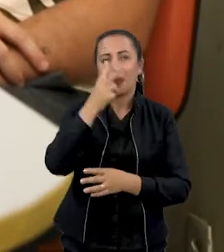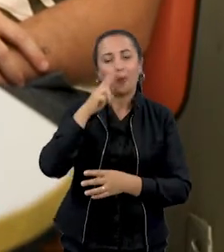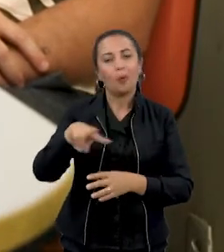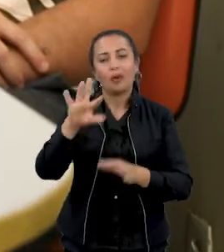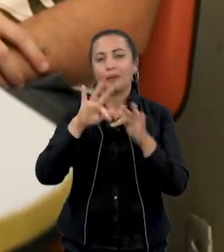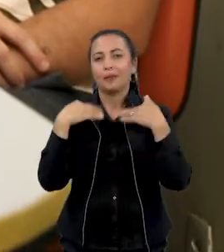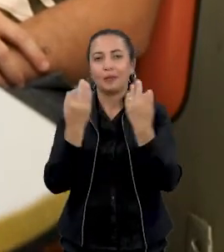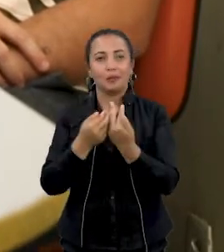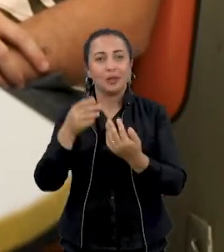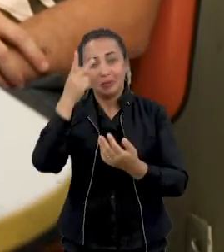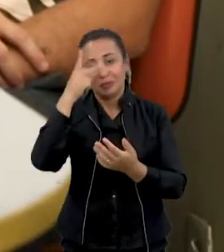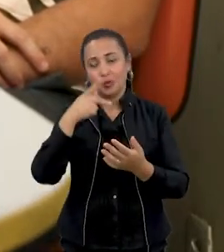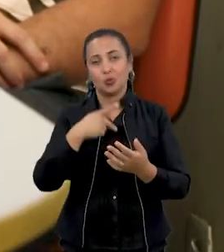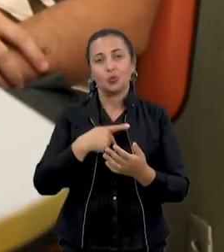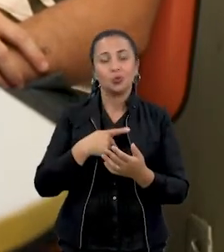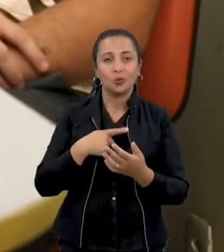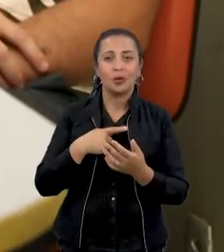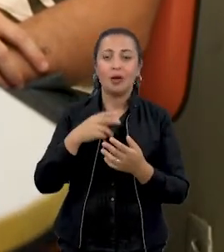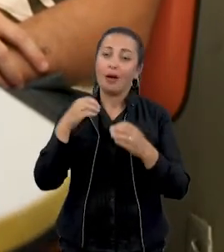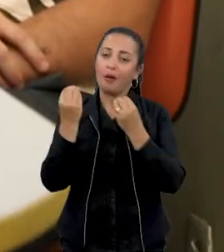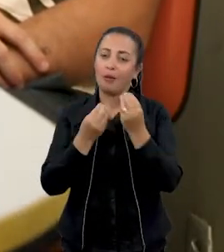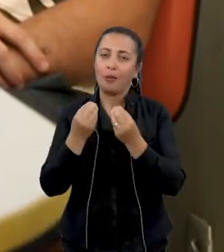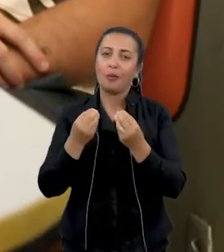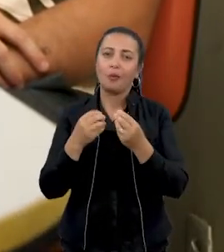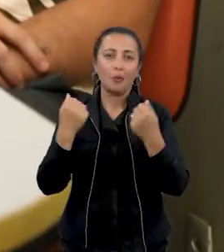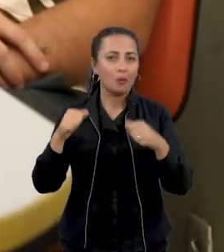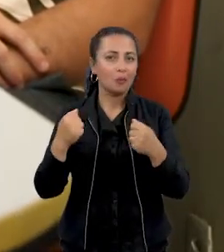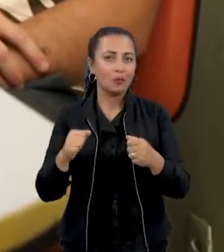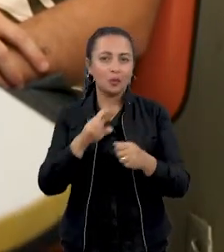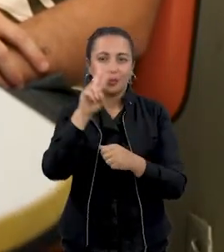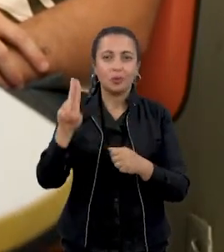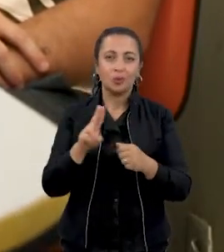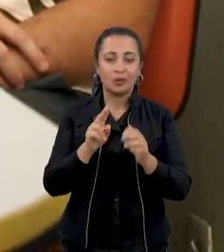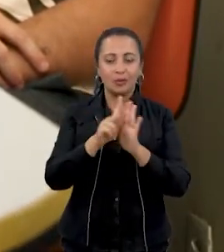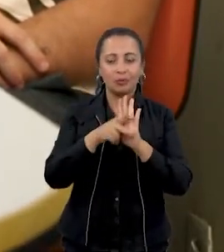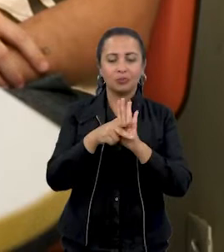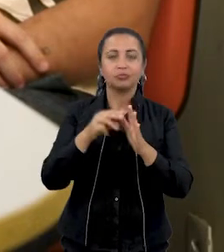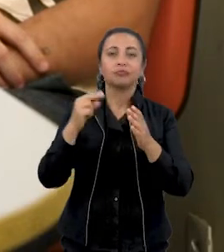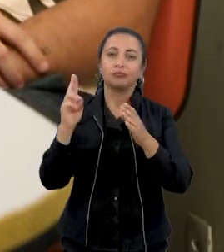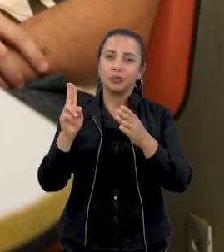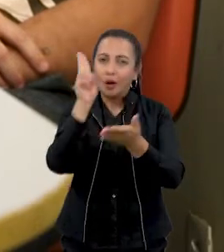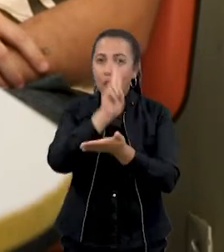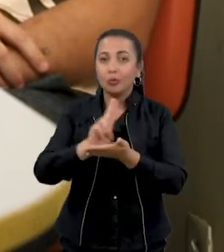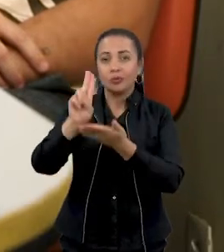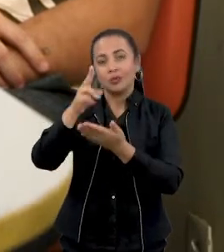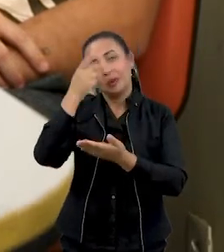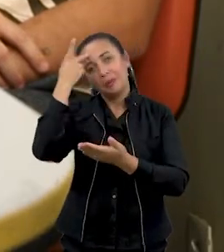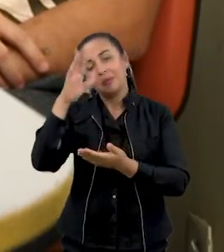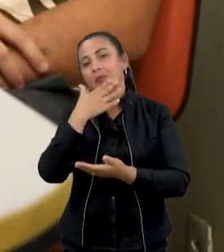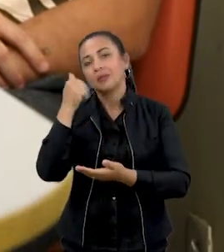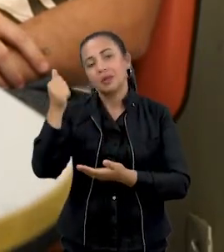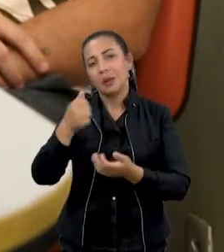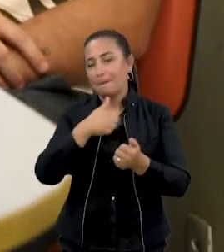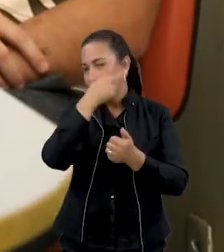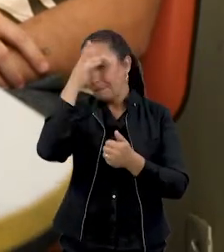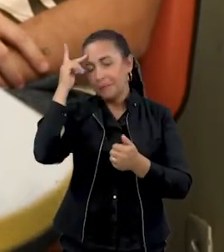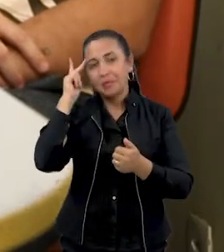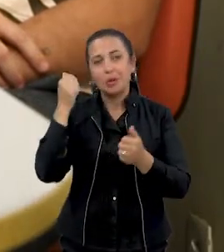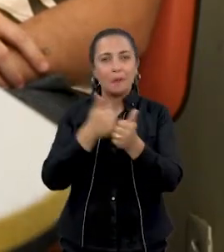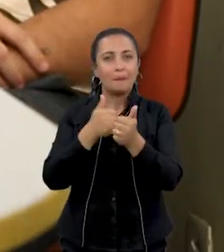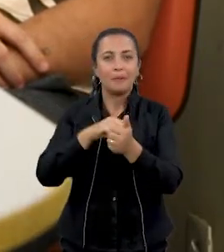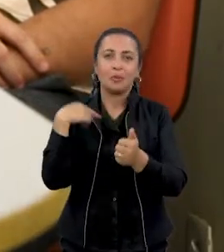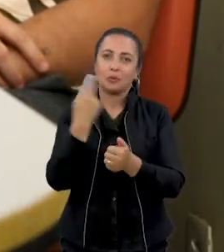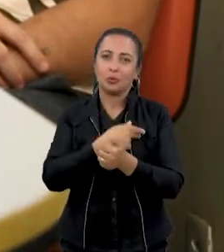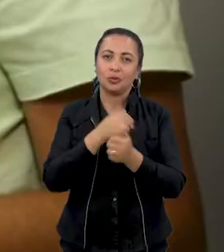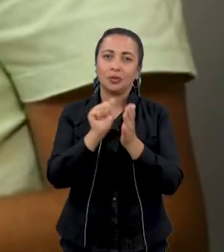gente olhar para as famílias da gente, olhar para como a gente poderia usar um projeto da universidade para melhorar a vida de pessoas que estavam próximas